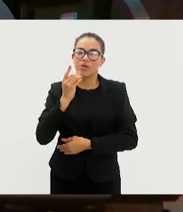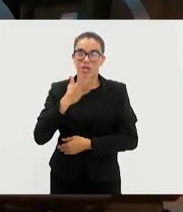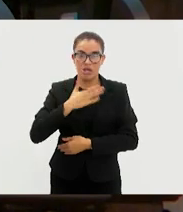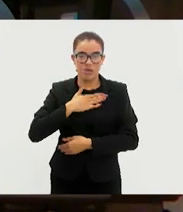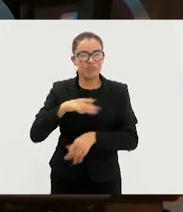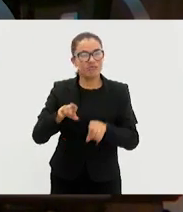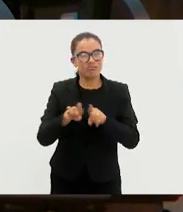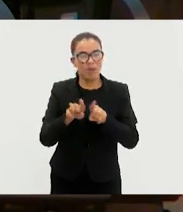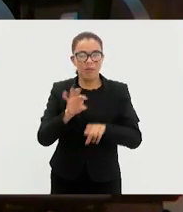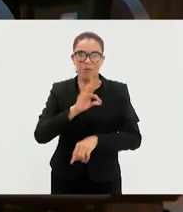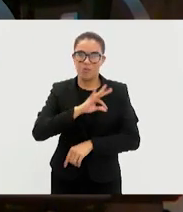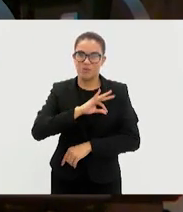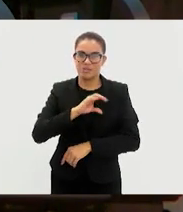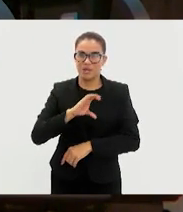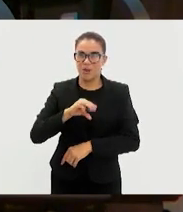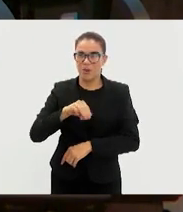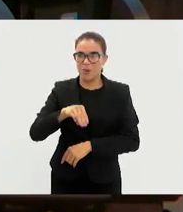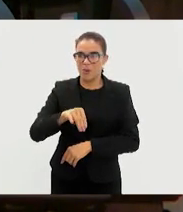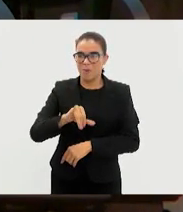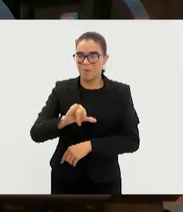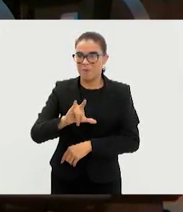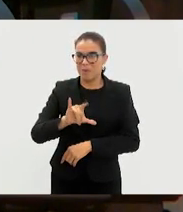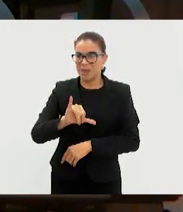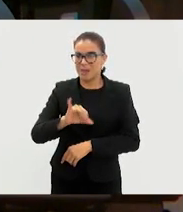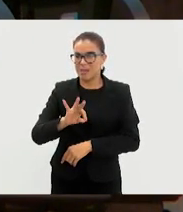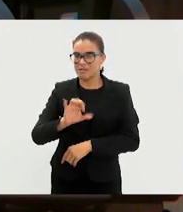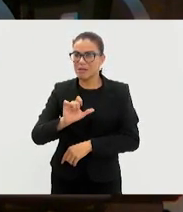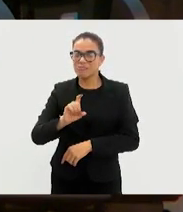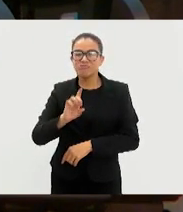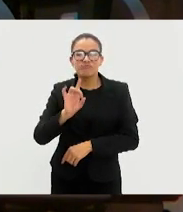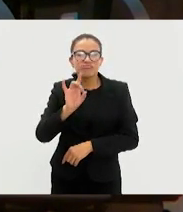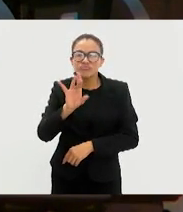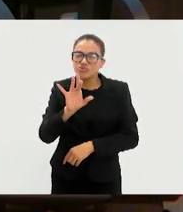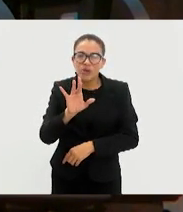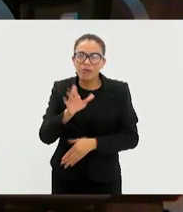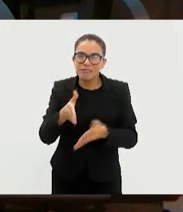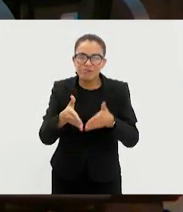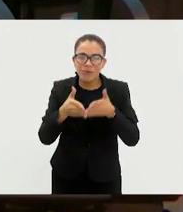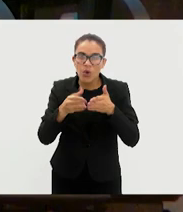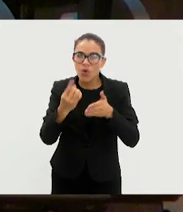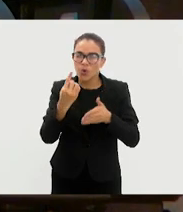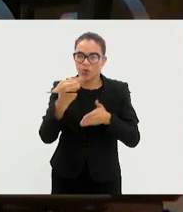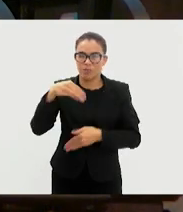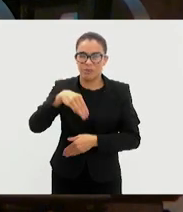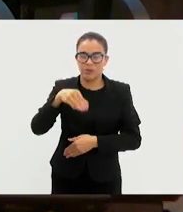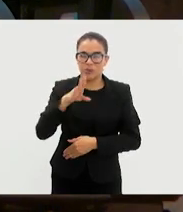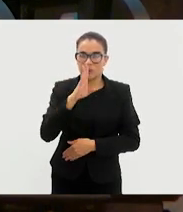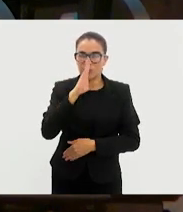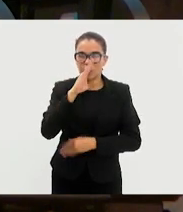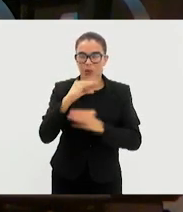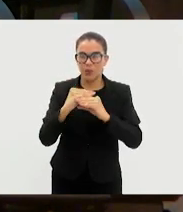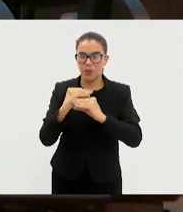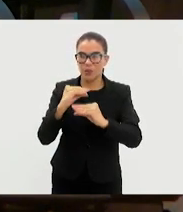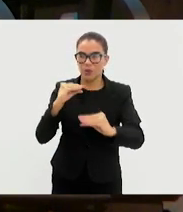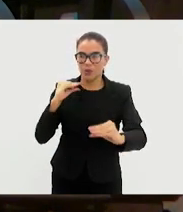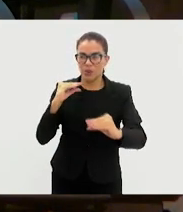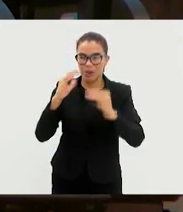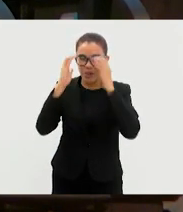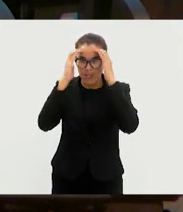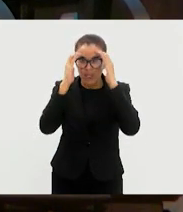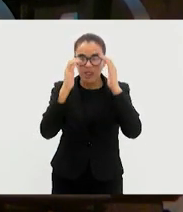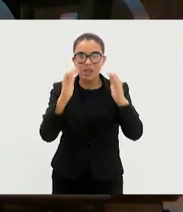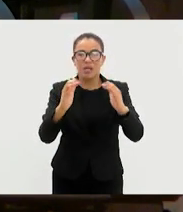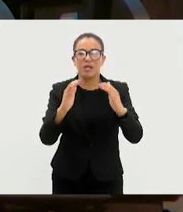sou policial militar, Célia, deputada Célia, só gostaria de pedir um minuto de silêncio pela morte do